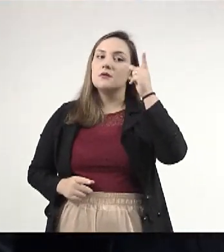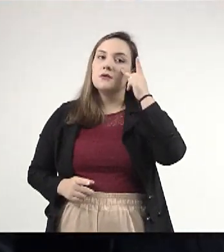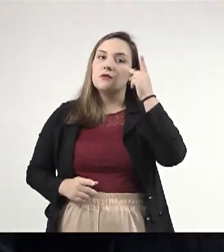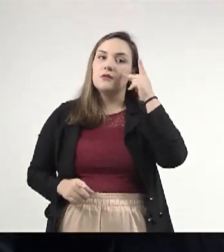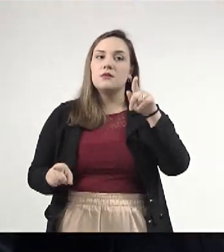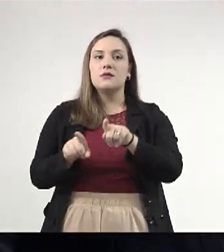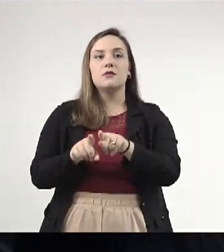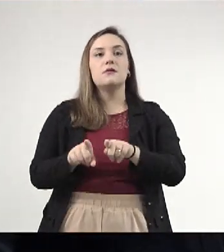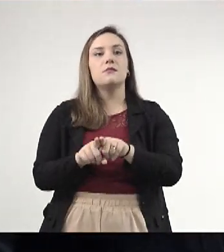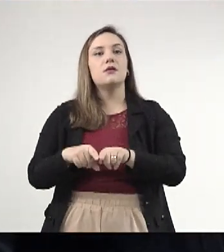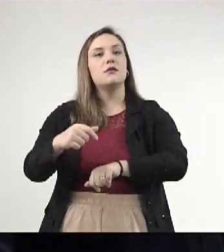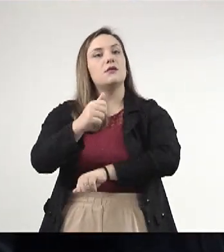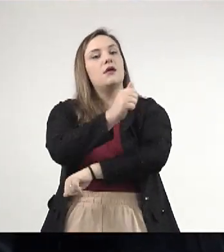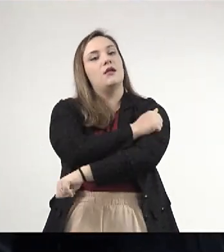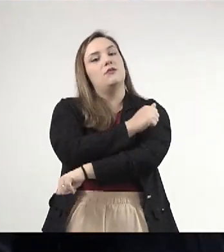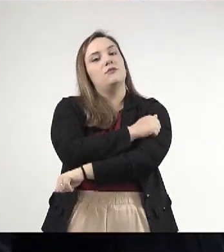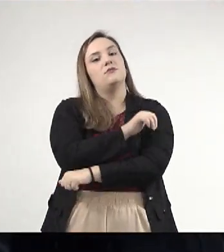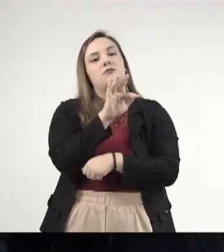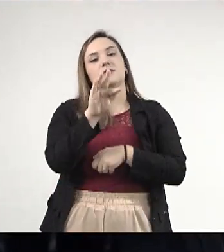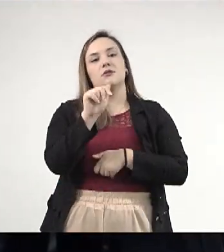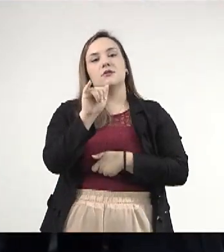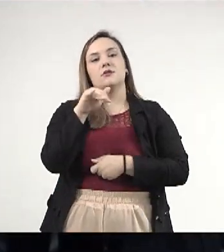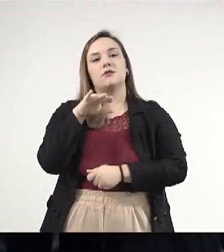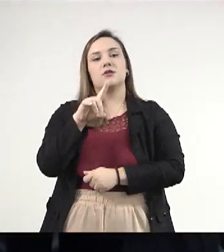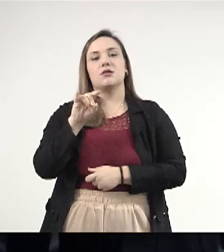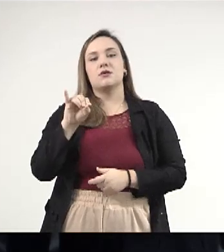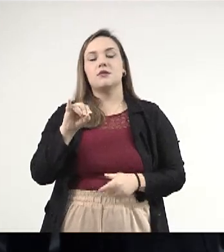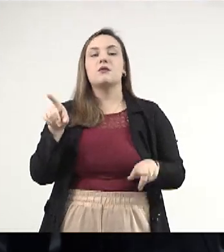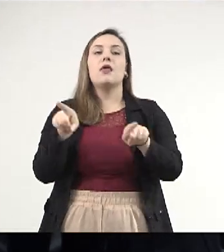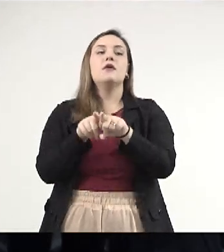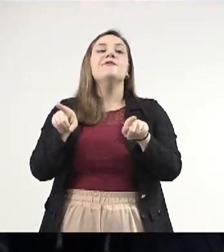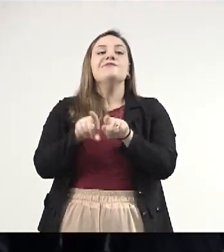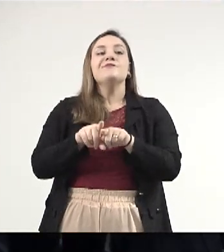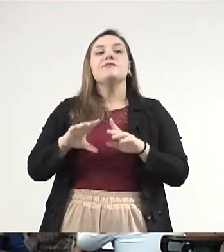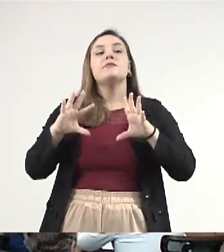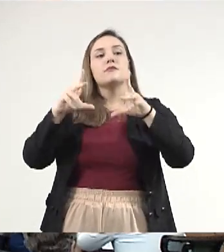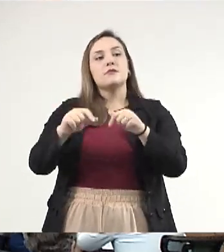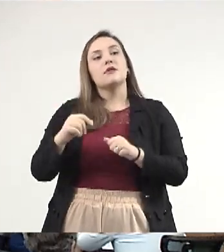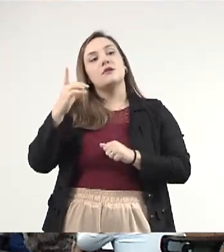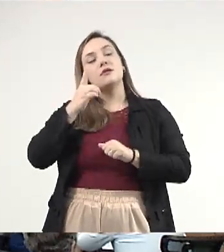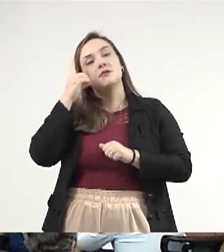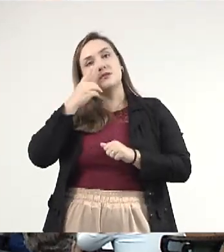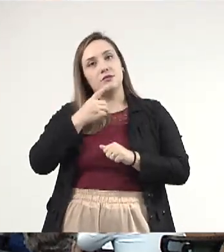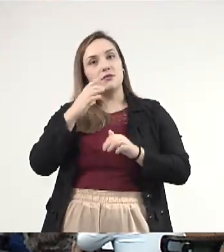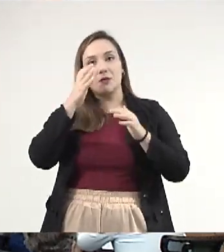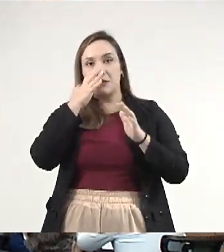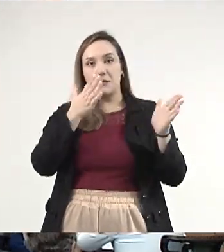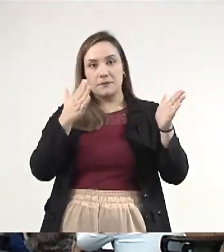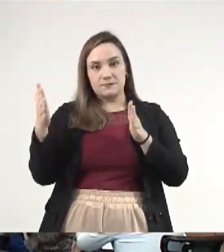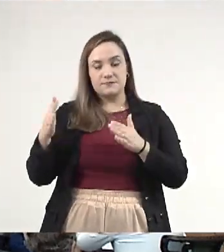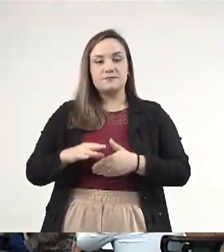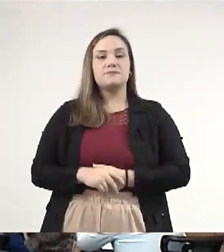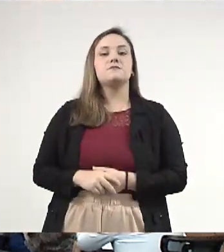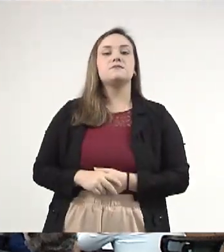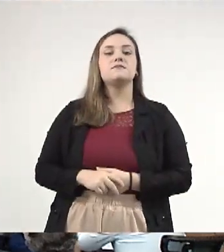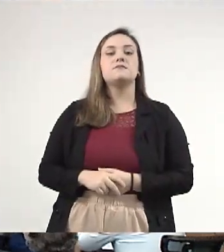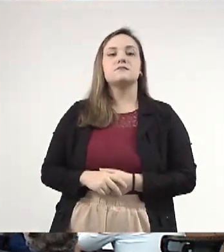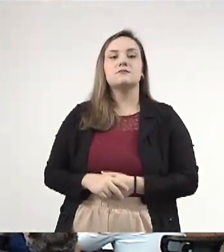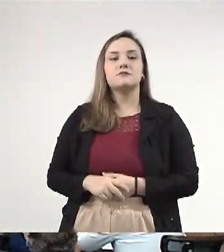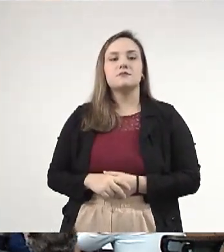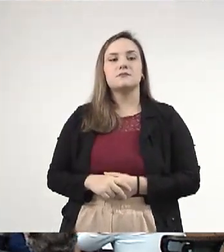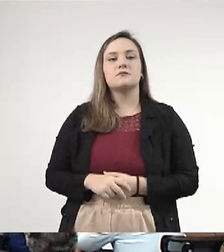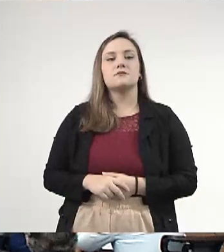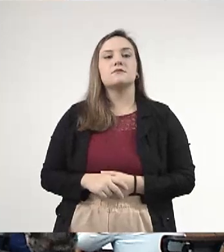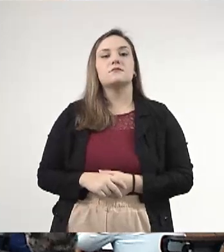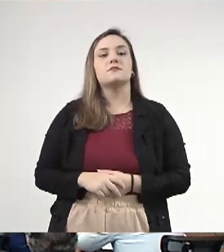aos acadêmicos da FAIND aqui presente e a todos os deputados e que estão nos ouvindo. Deputado Pedro